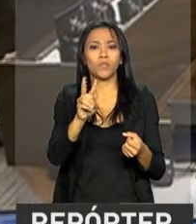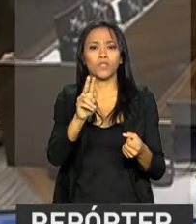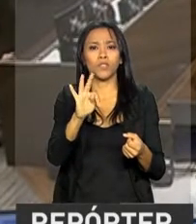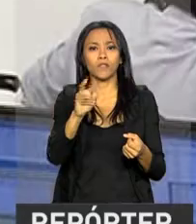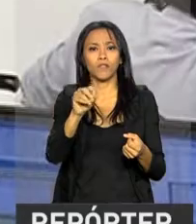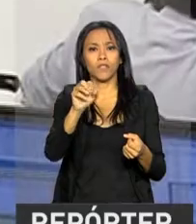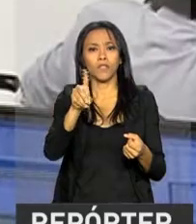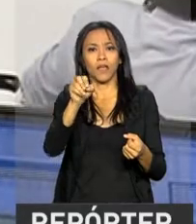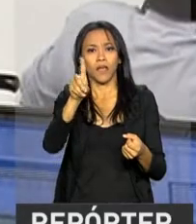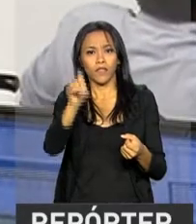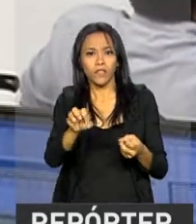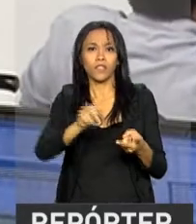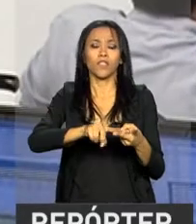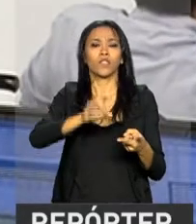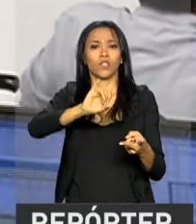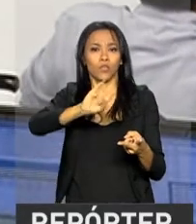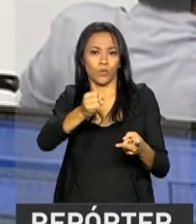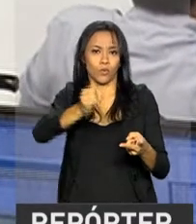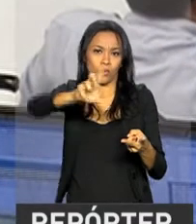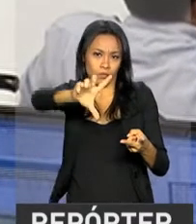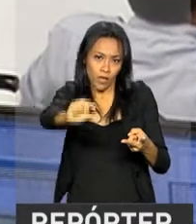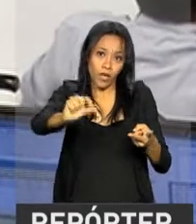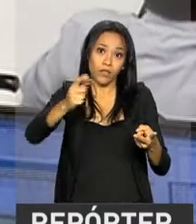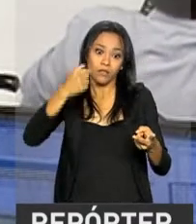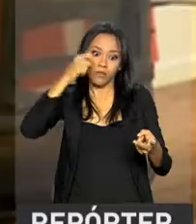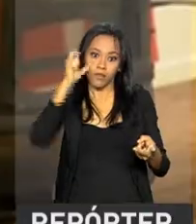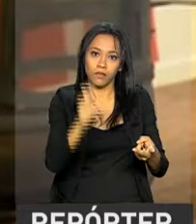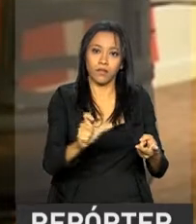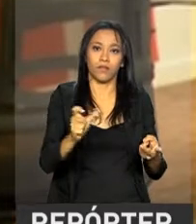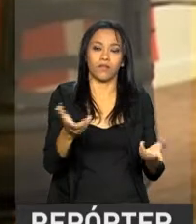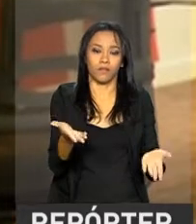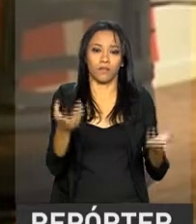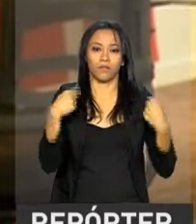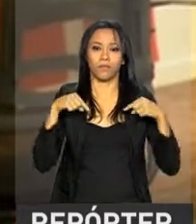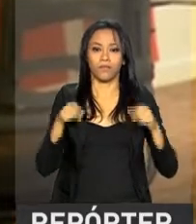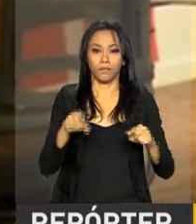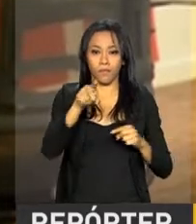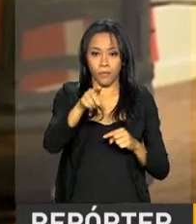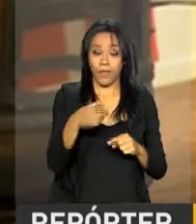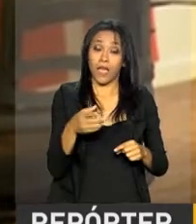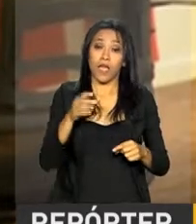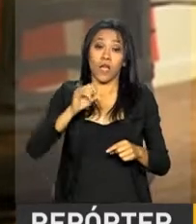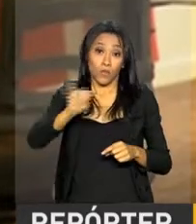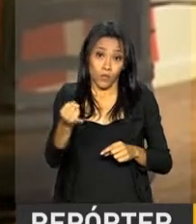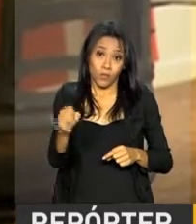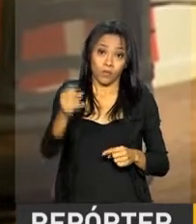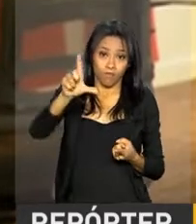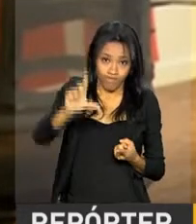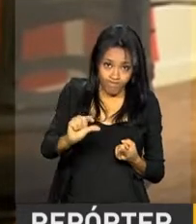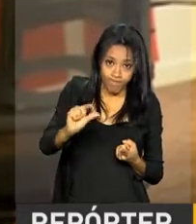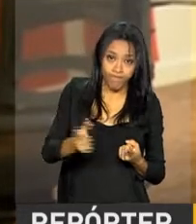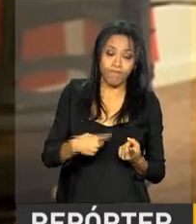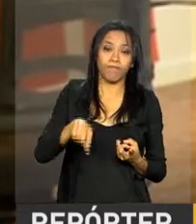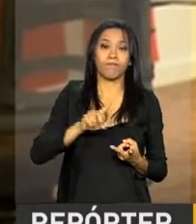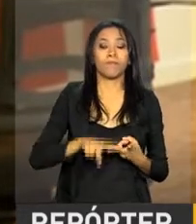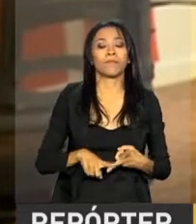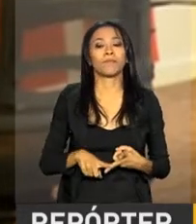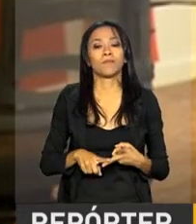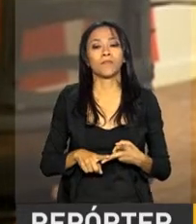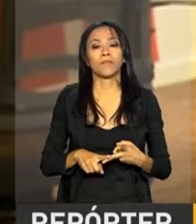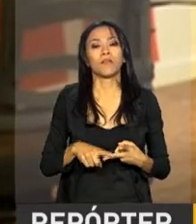juros baixos o mercado de ações fica mais atrativo está vendo taxa de juros mais baixas o